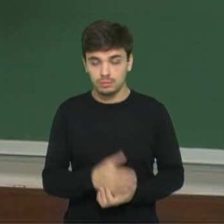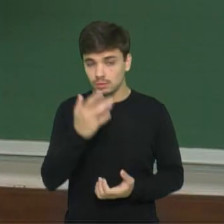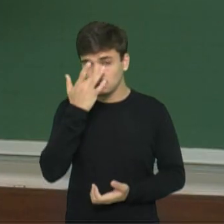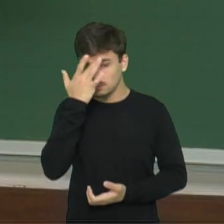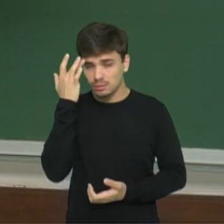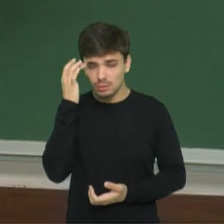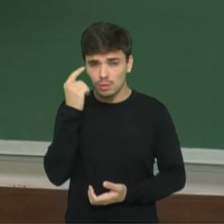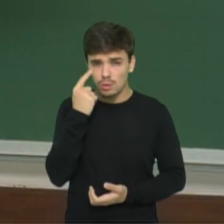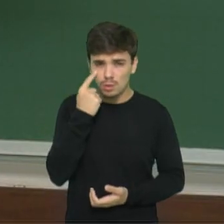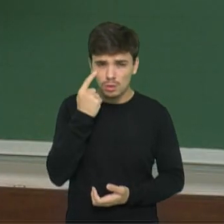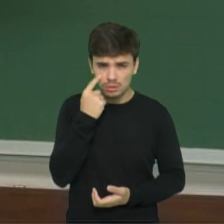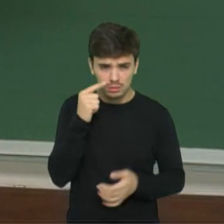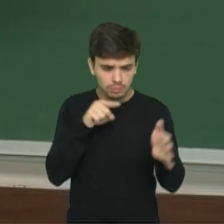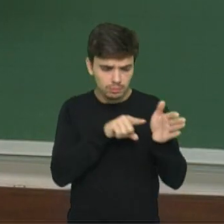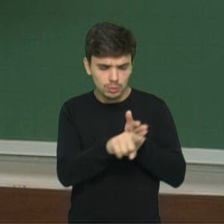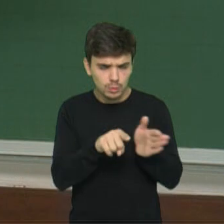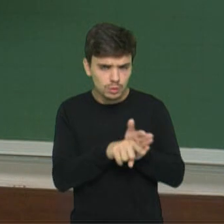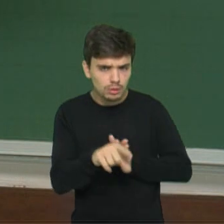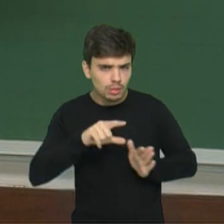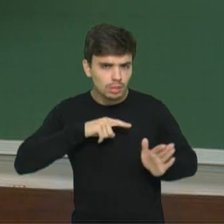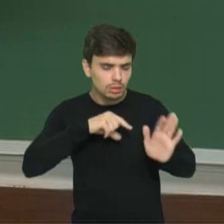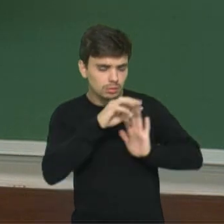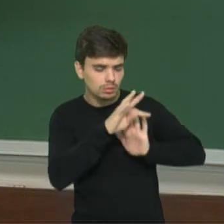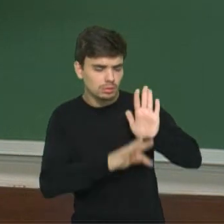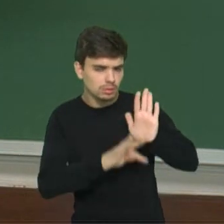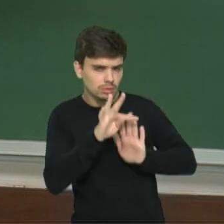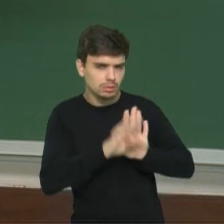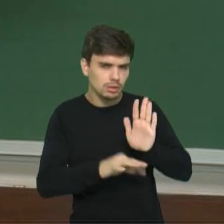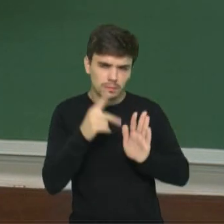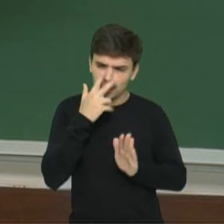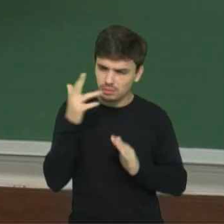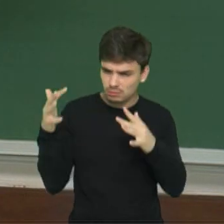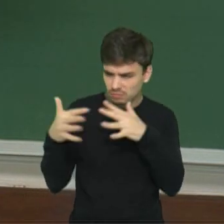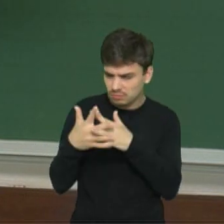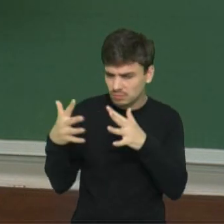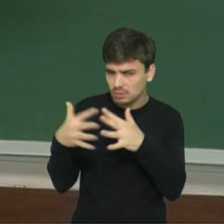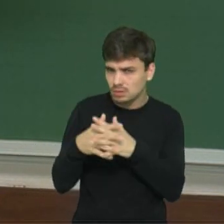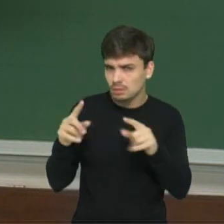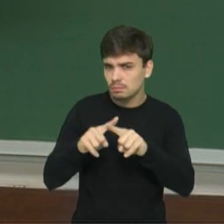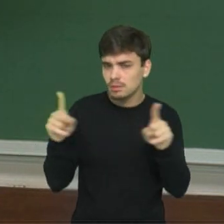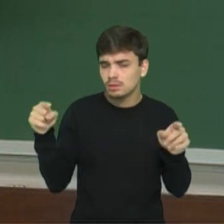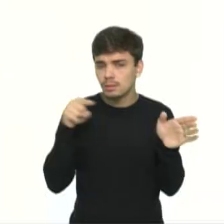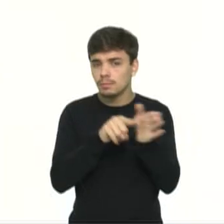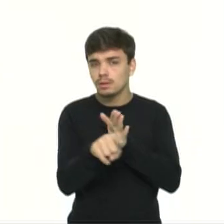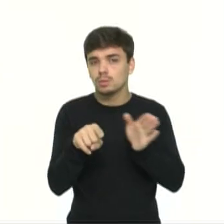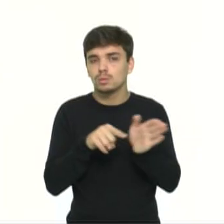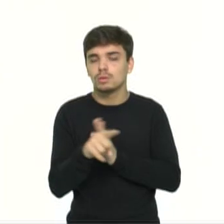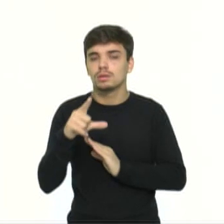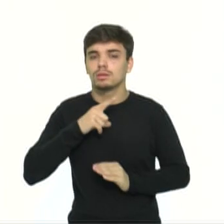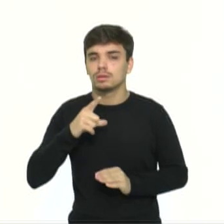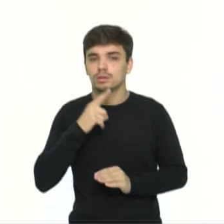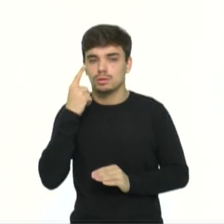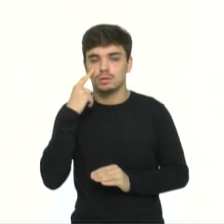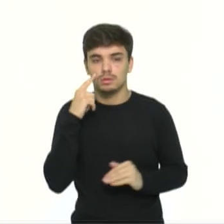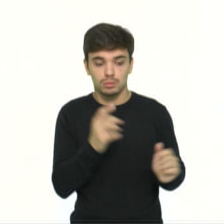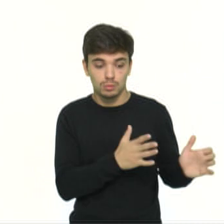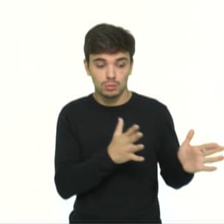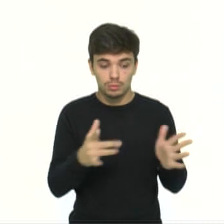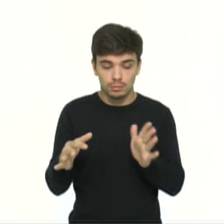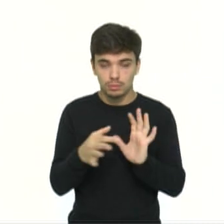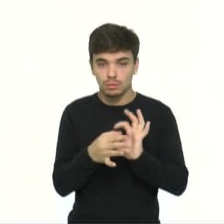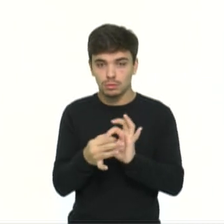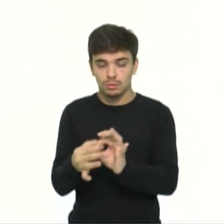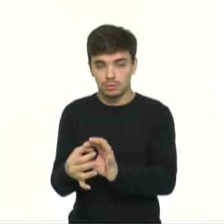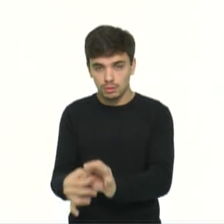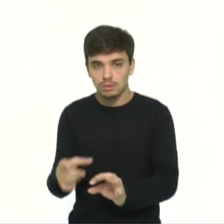Pessoal, olha que questão. Traz um texto para a gente um pouco complexo, mas a pergunta dela, ó, levando-se em conta o contexto em que foi